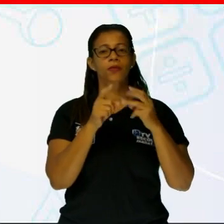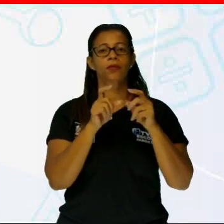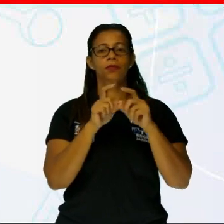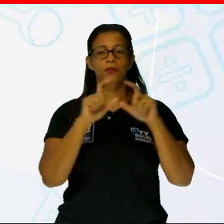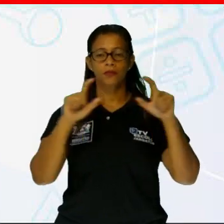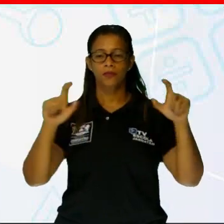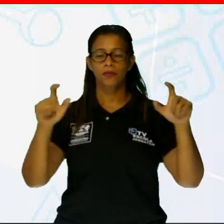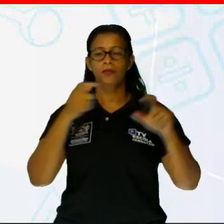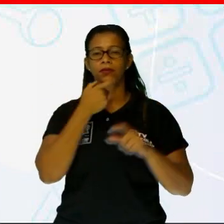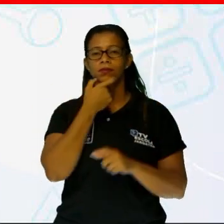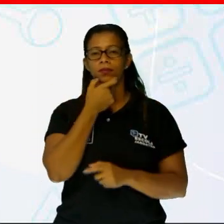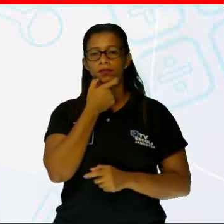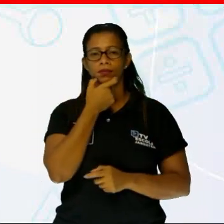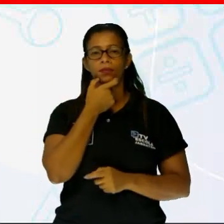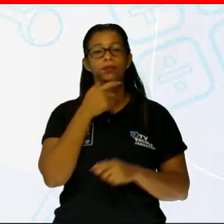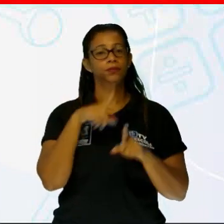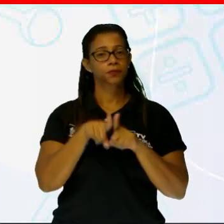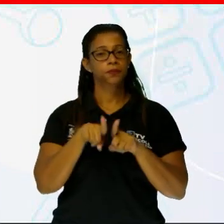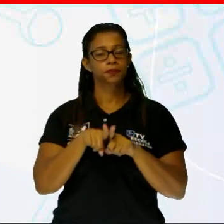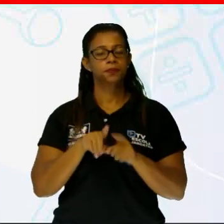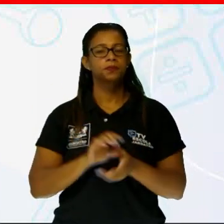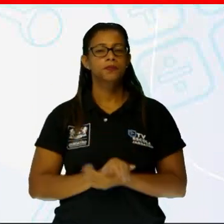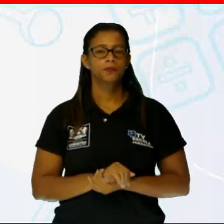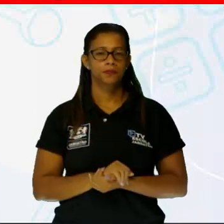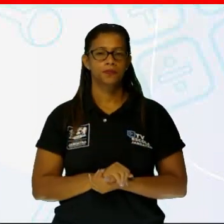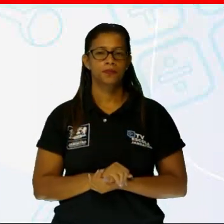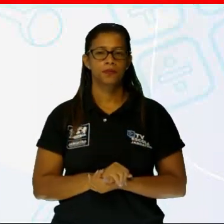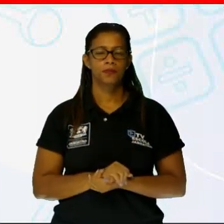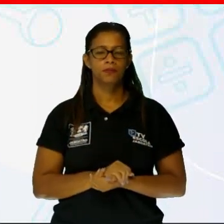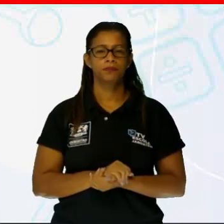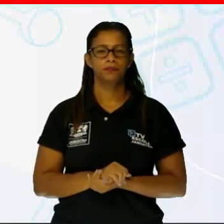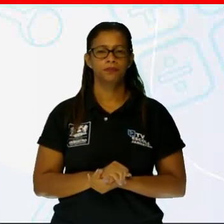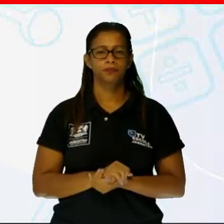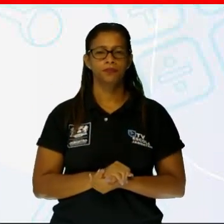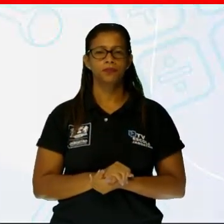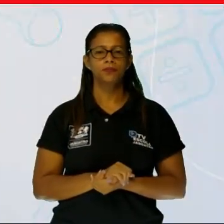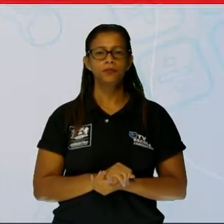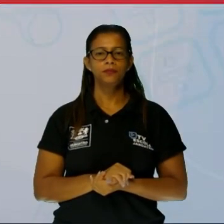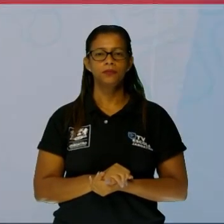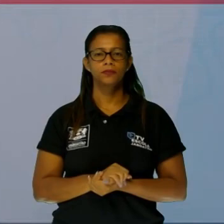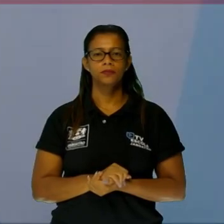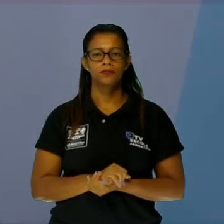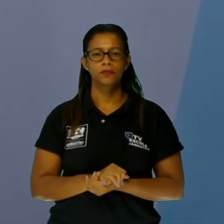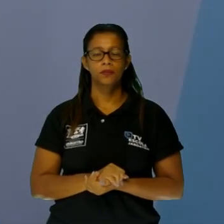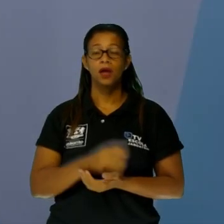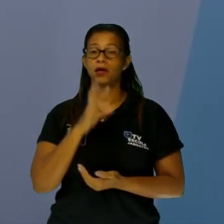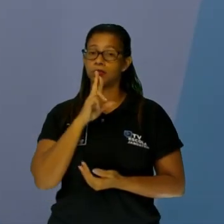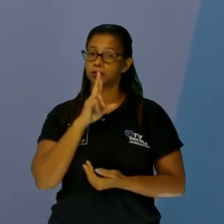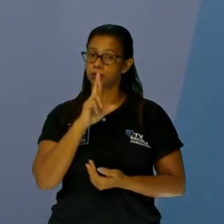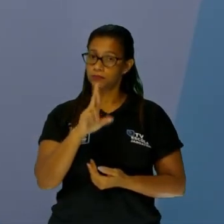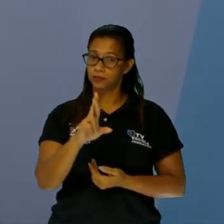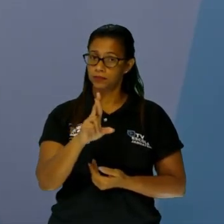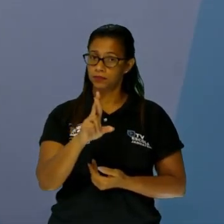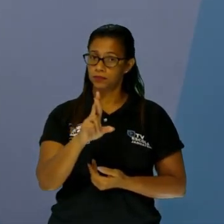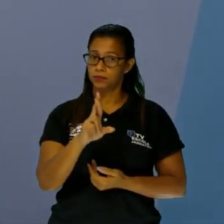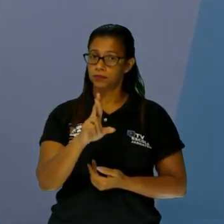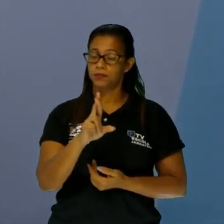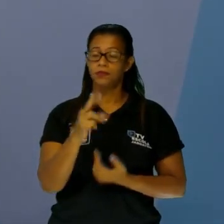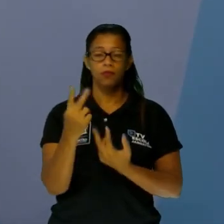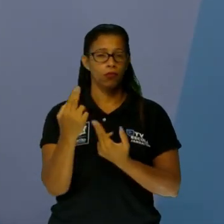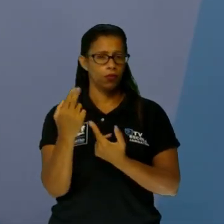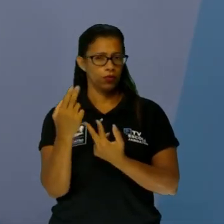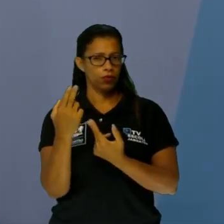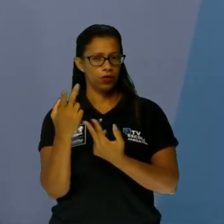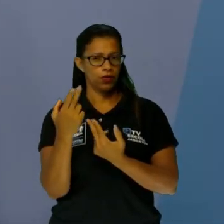I shouldn't eat so much candy, certo? Se as suas respostas foram essas daí, então suas